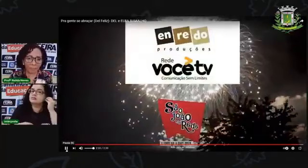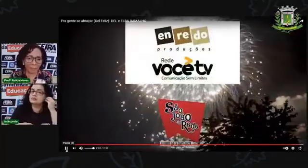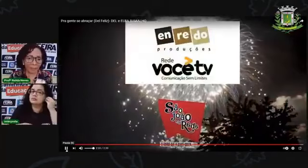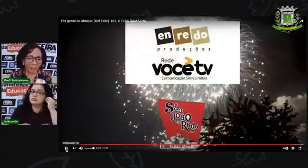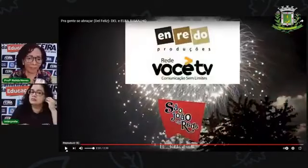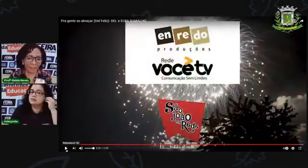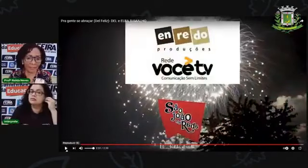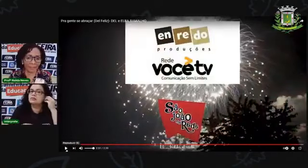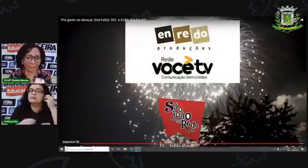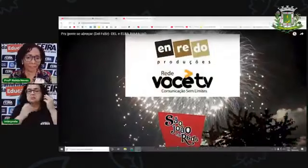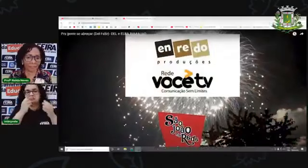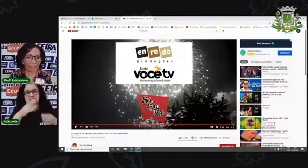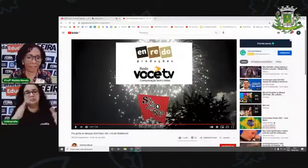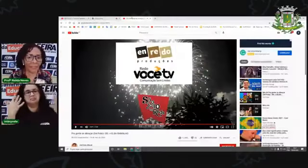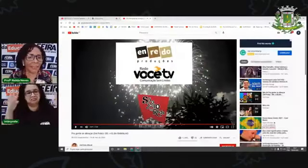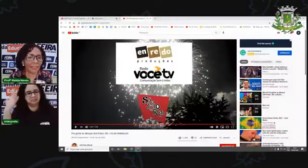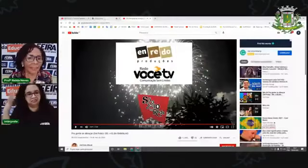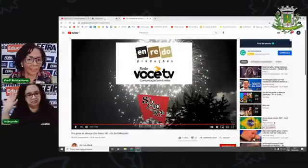Muito bem!